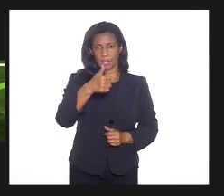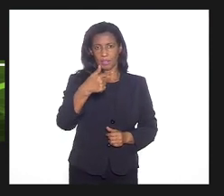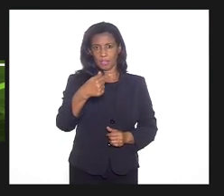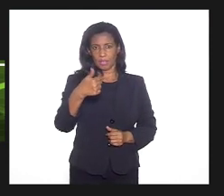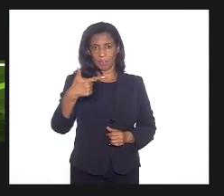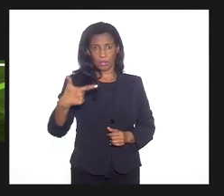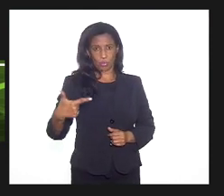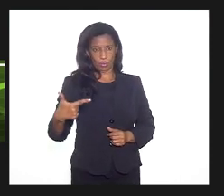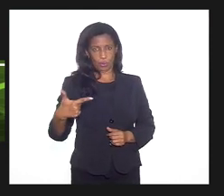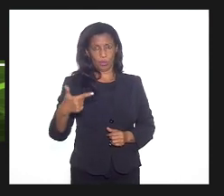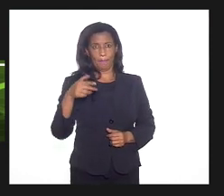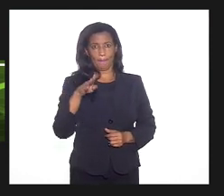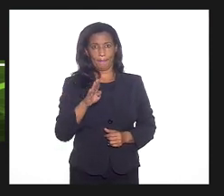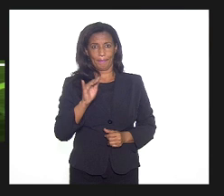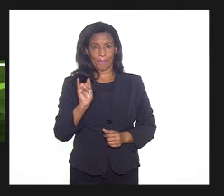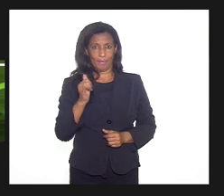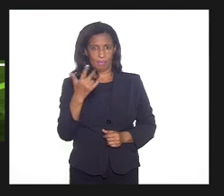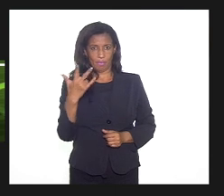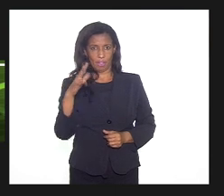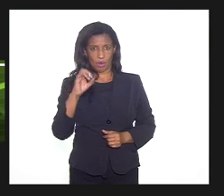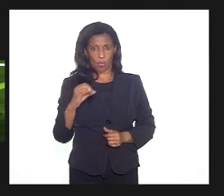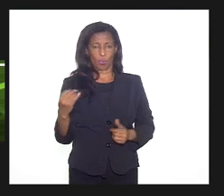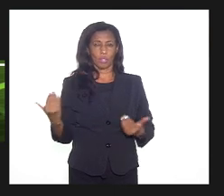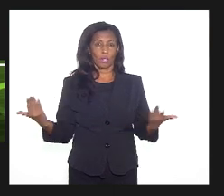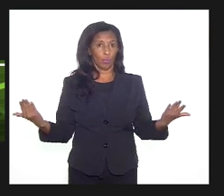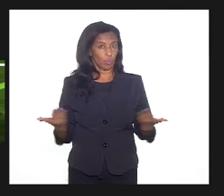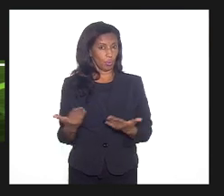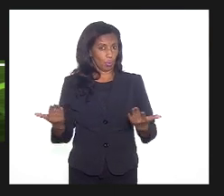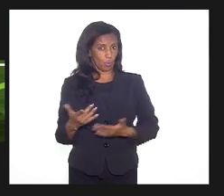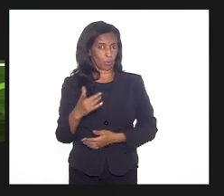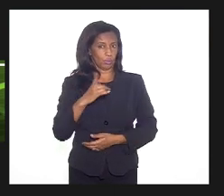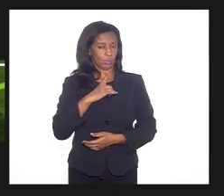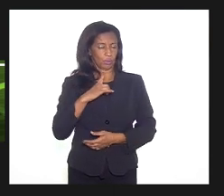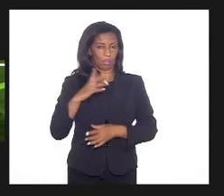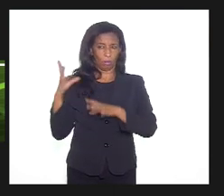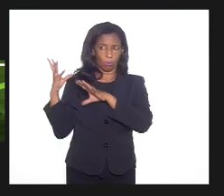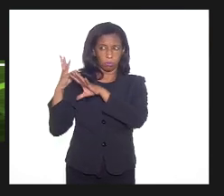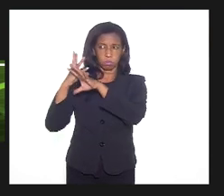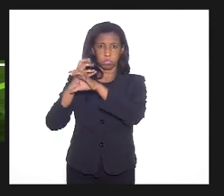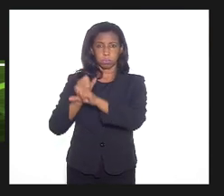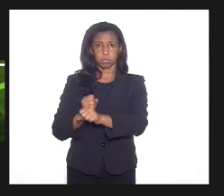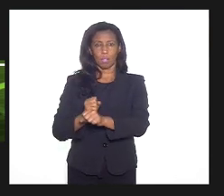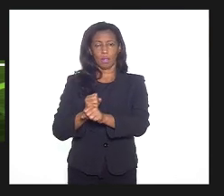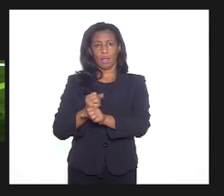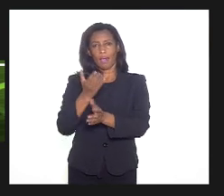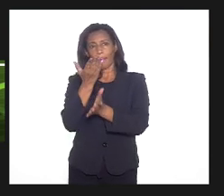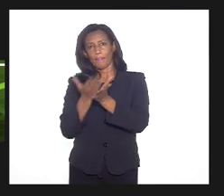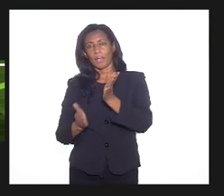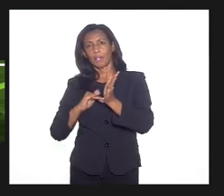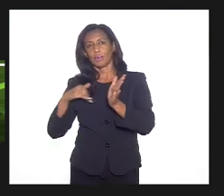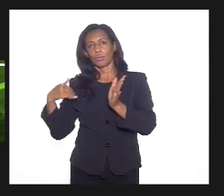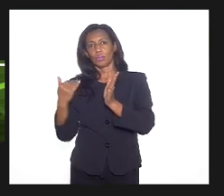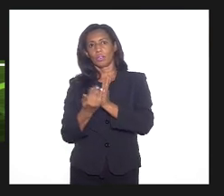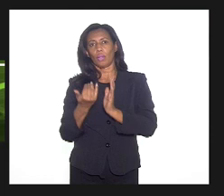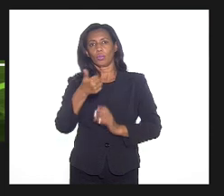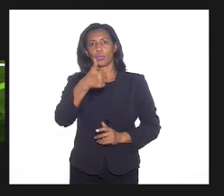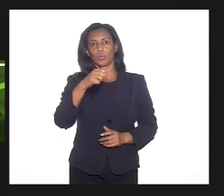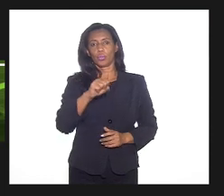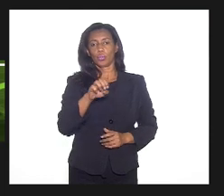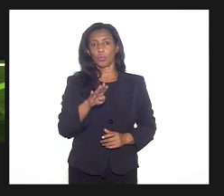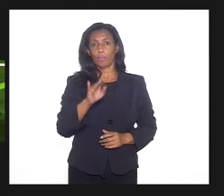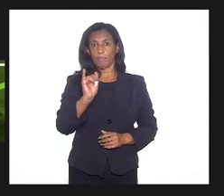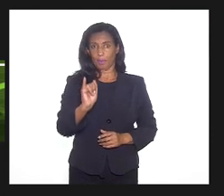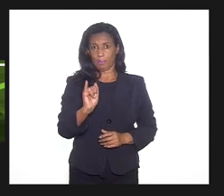172 bilhões, é o que temos anunciado aqui. A queda total é de 18 bi, 14,9 foi